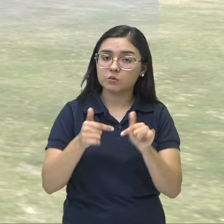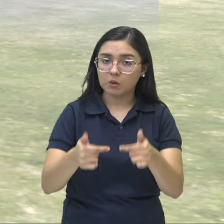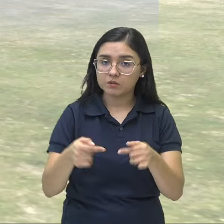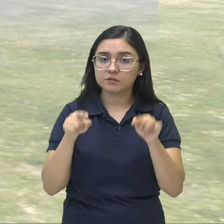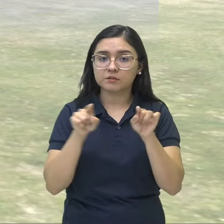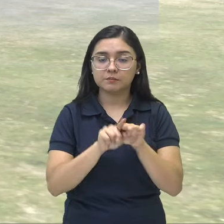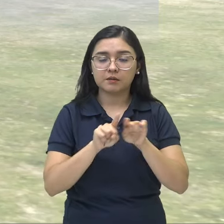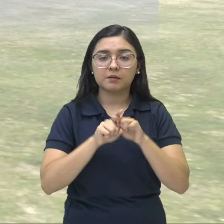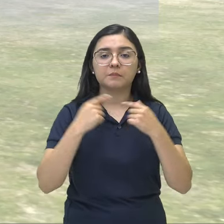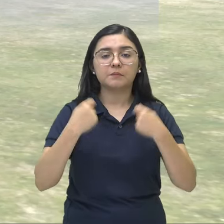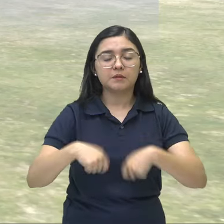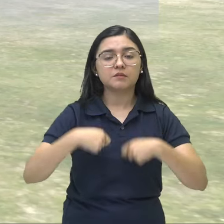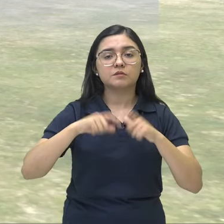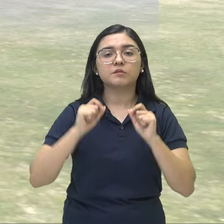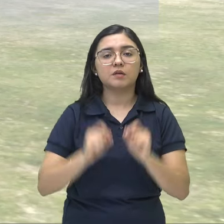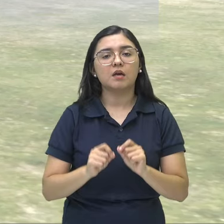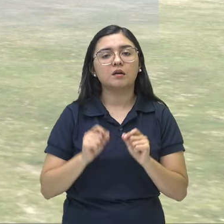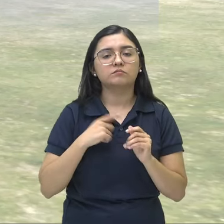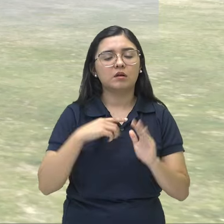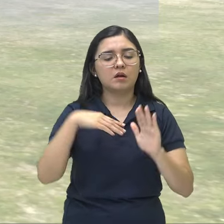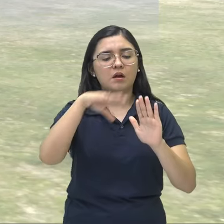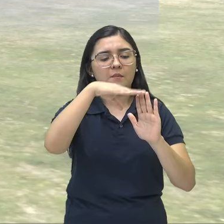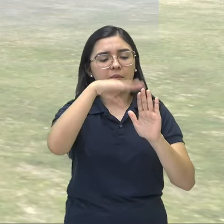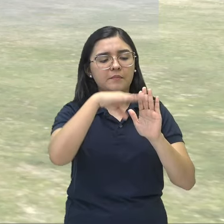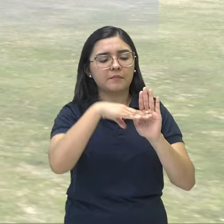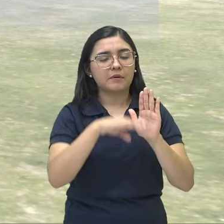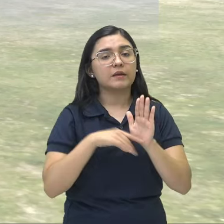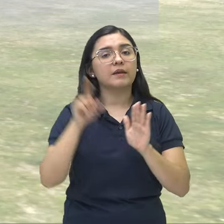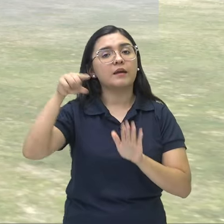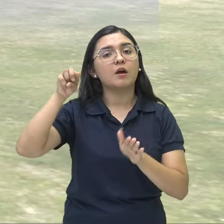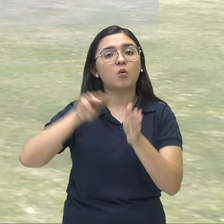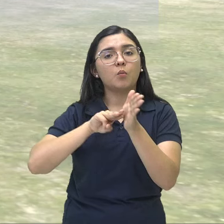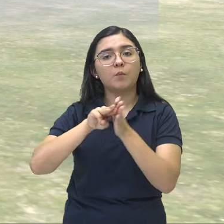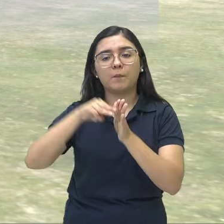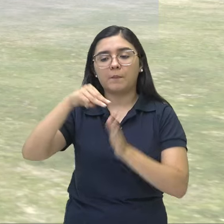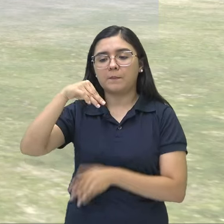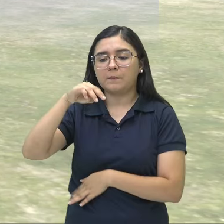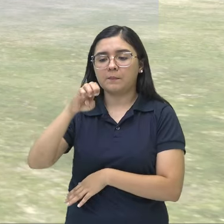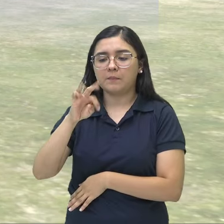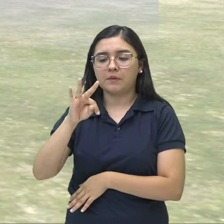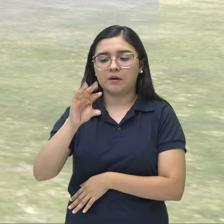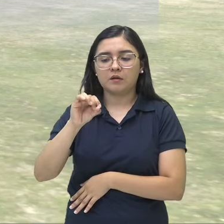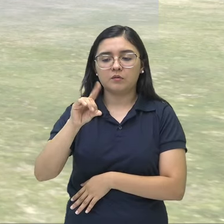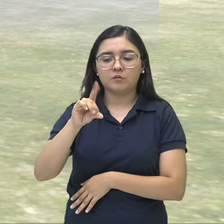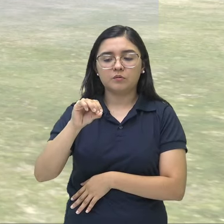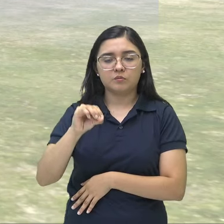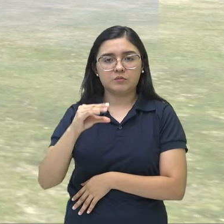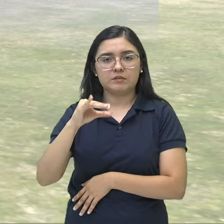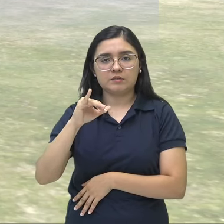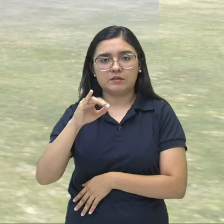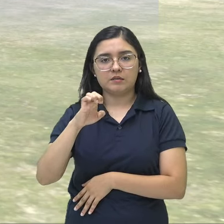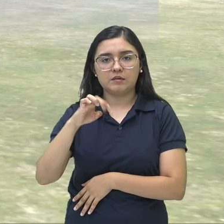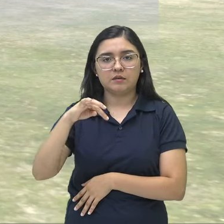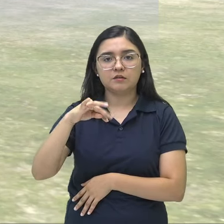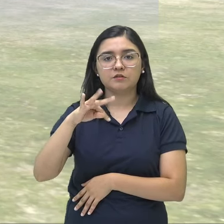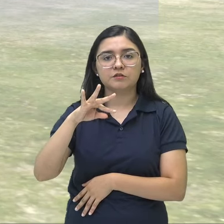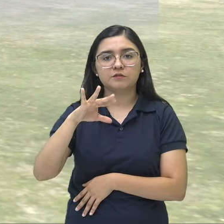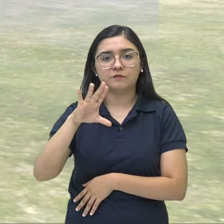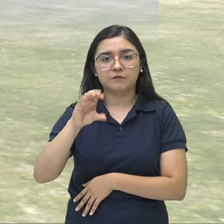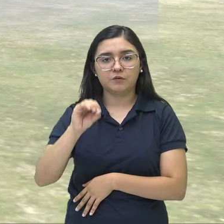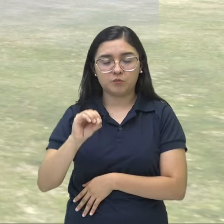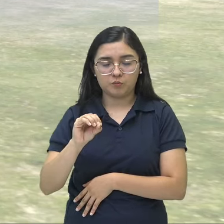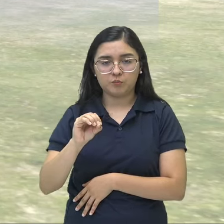que elas devem ser seguidas, que é o que nós chamamos de método científico, né? De método científico. E a aplicação desse